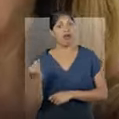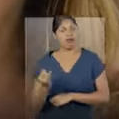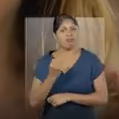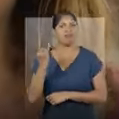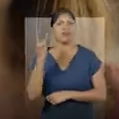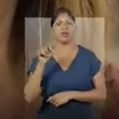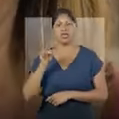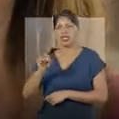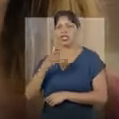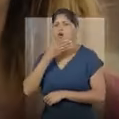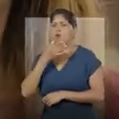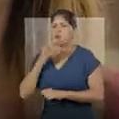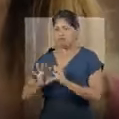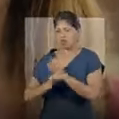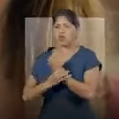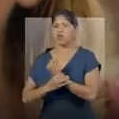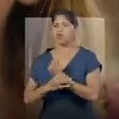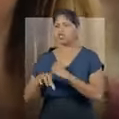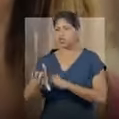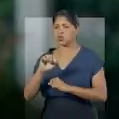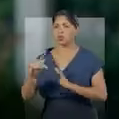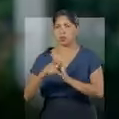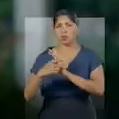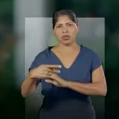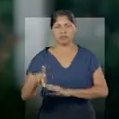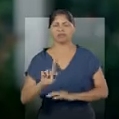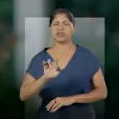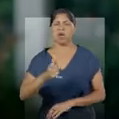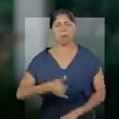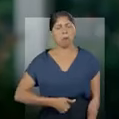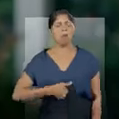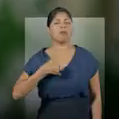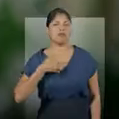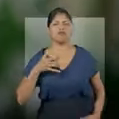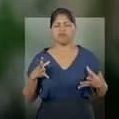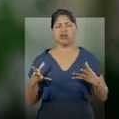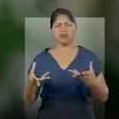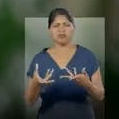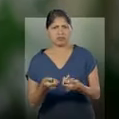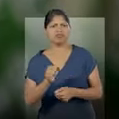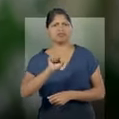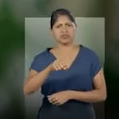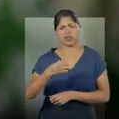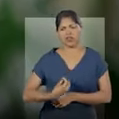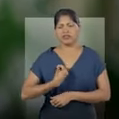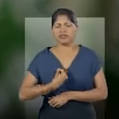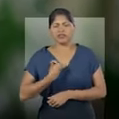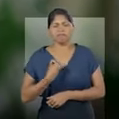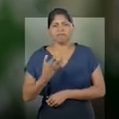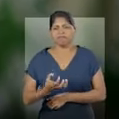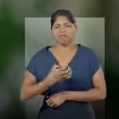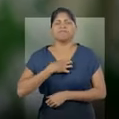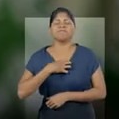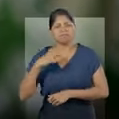importante. Ele é um homem firme, né? Nas decisões dele. É uma honra extraordinária ter vivido com